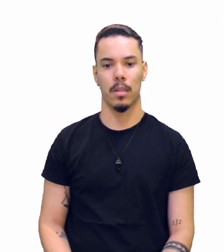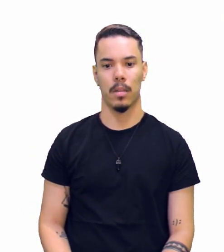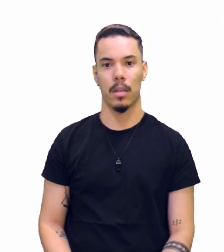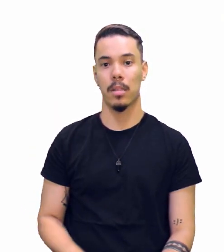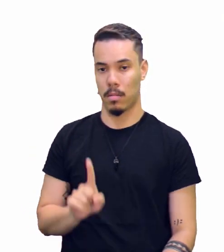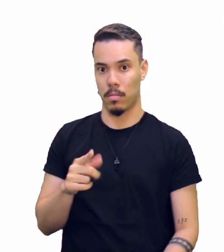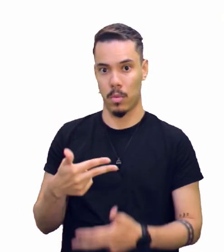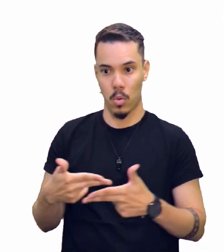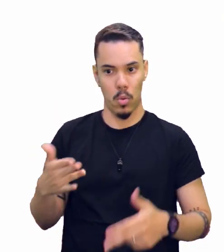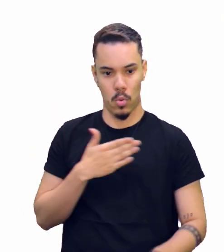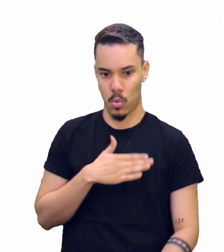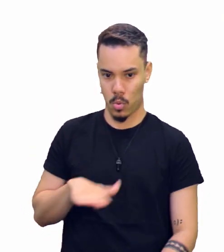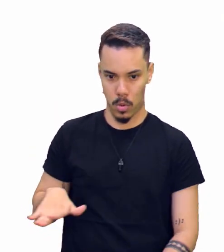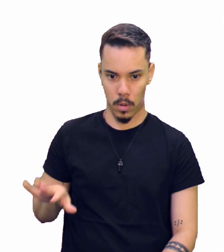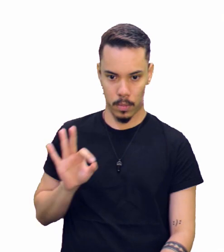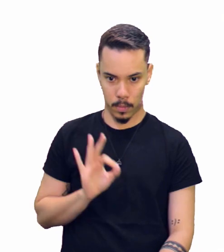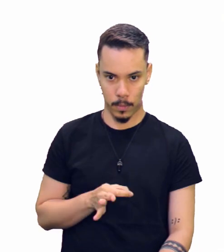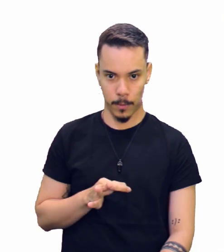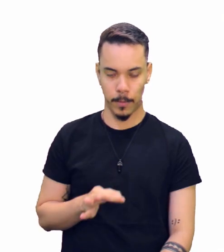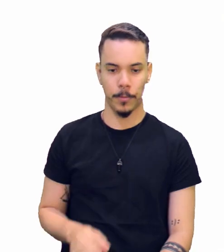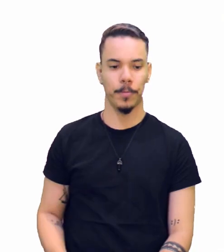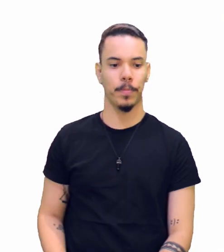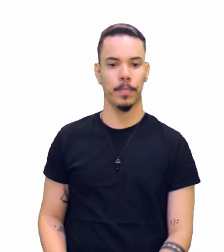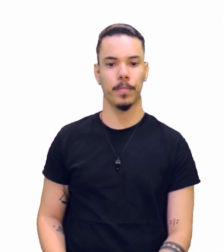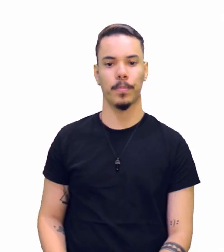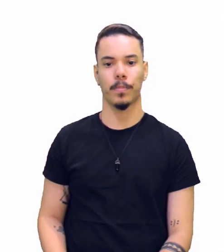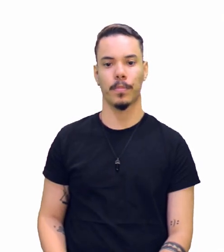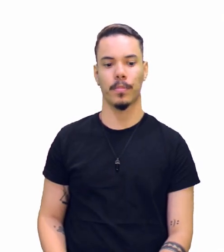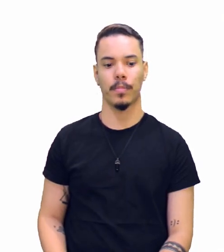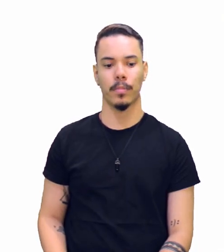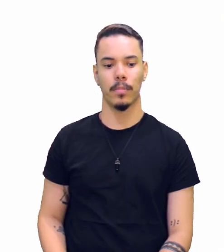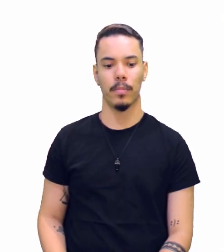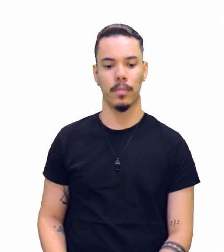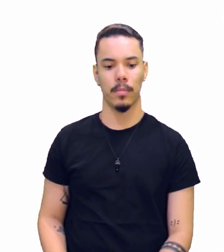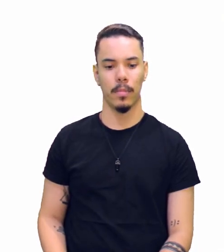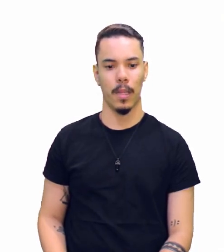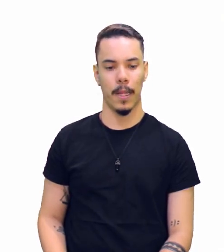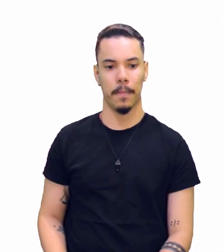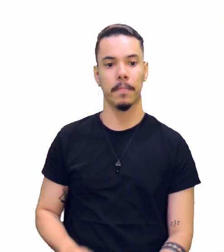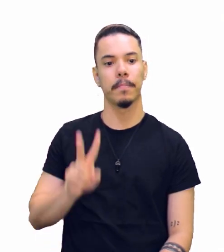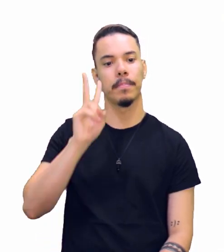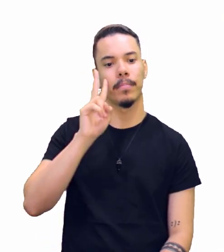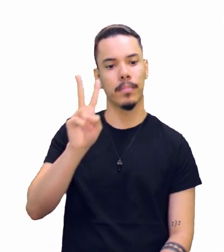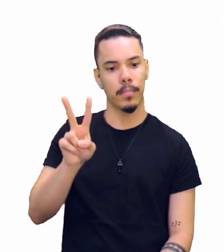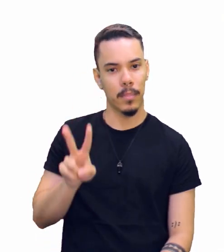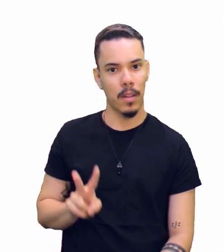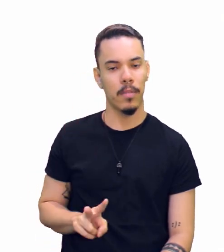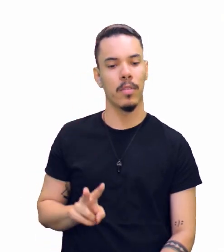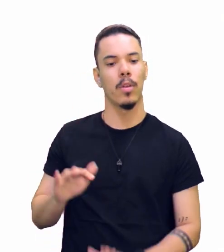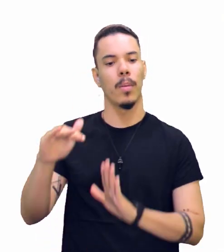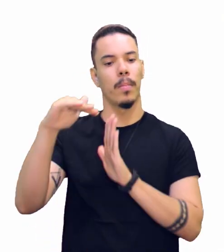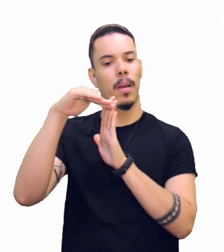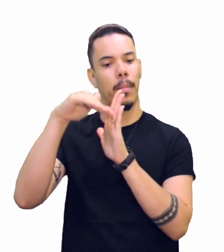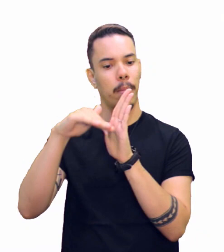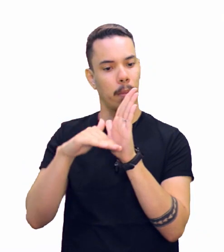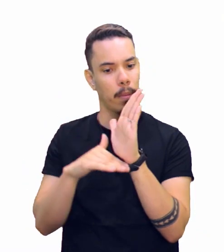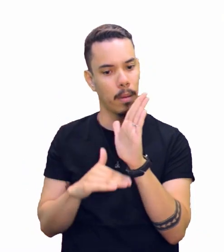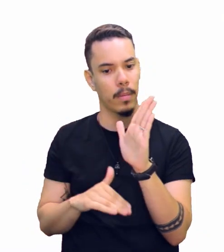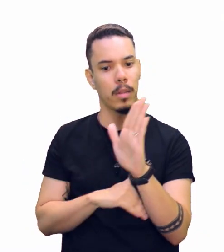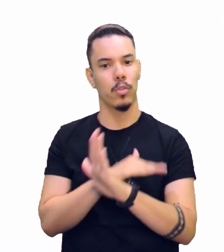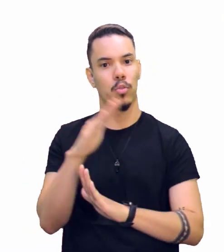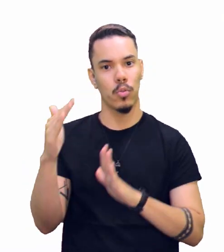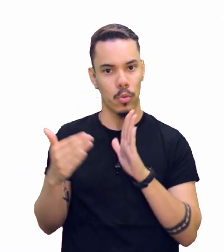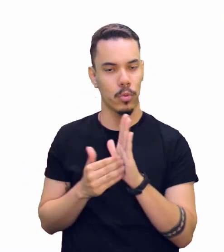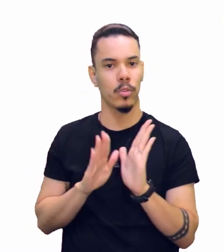uma coisa que a gente não gosta Beleza então olha só vimos sobre o Love like Enjoy don't